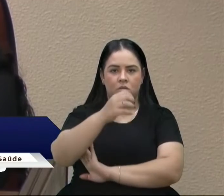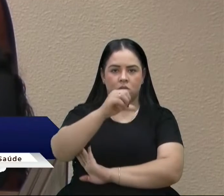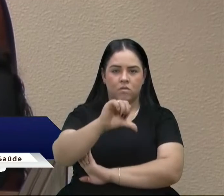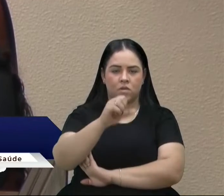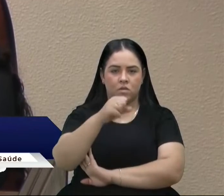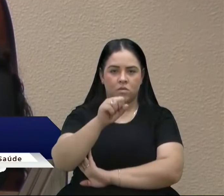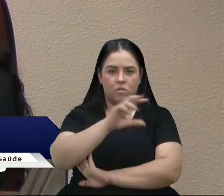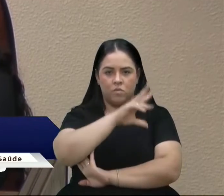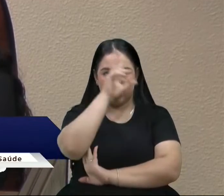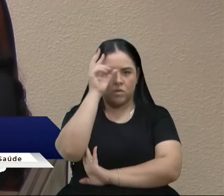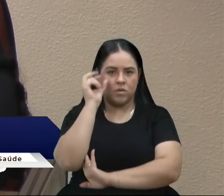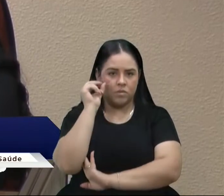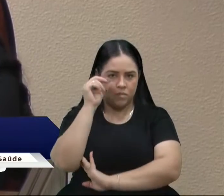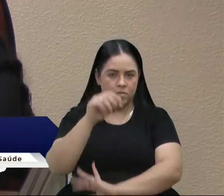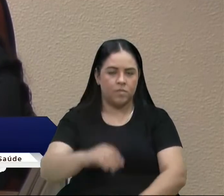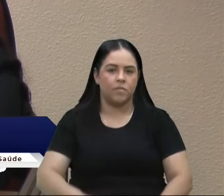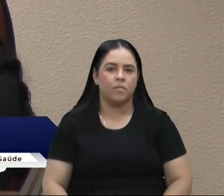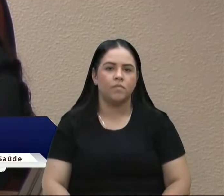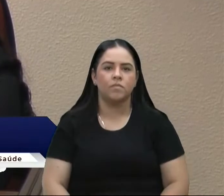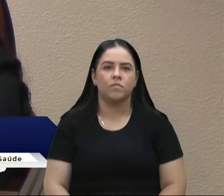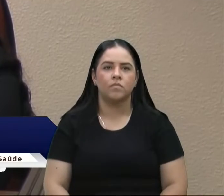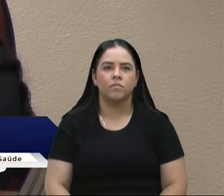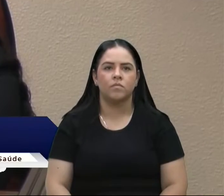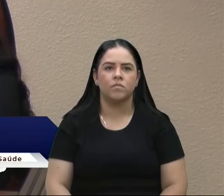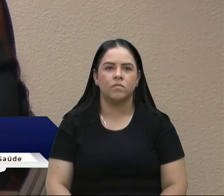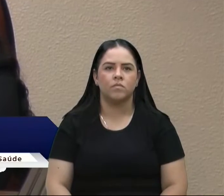498 municípios, né?